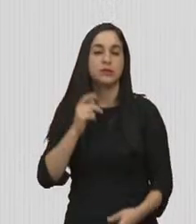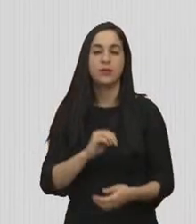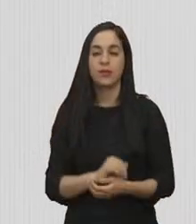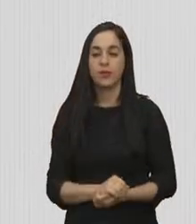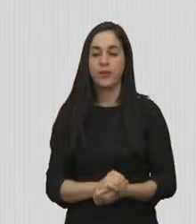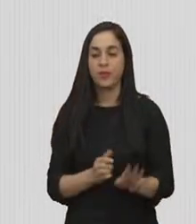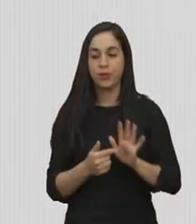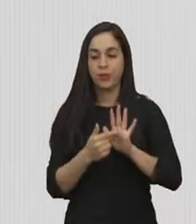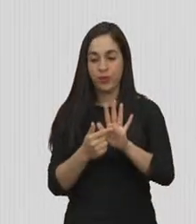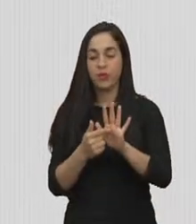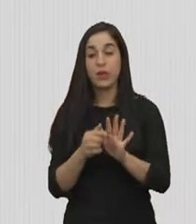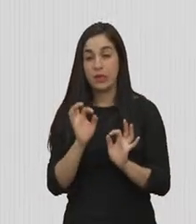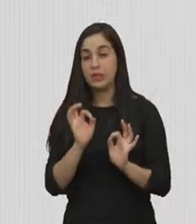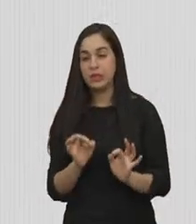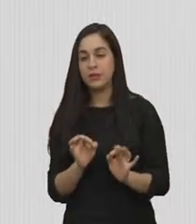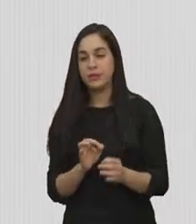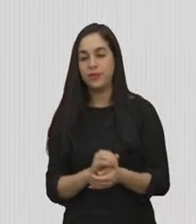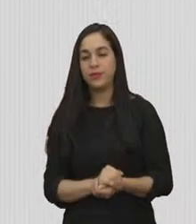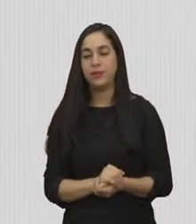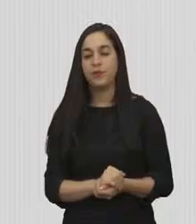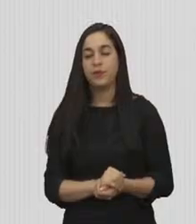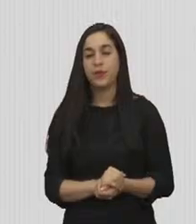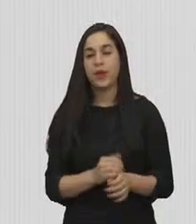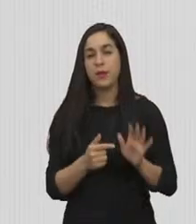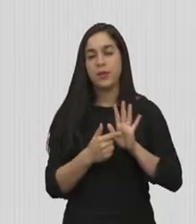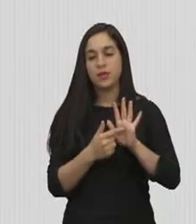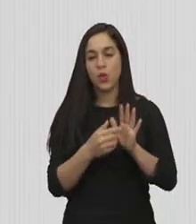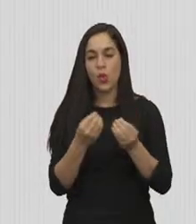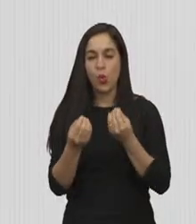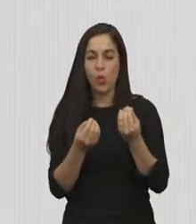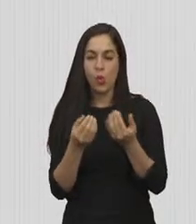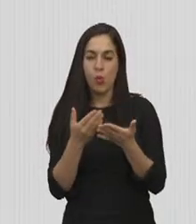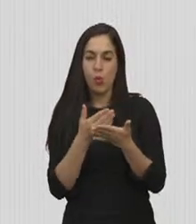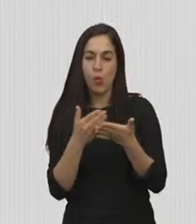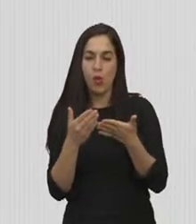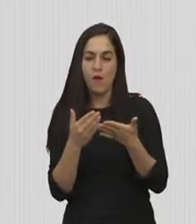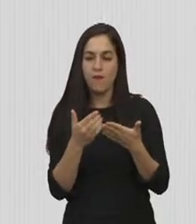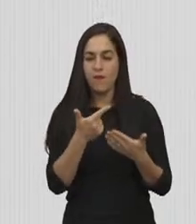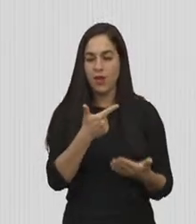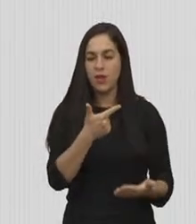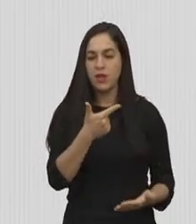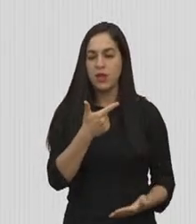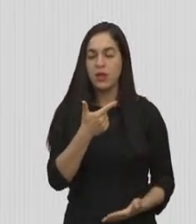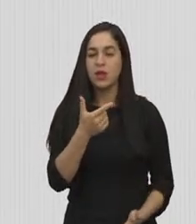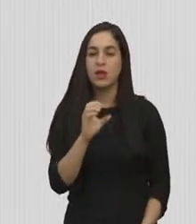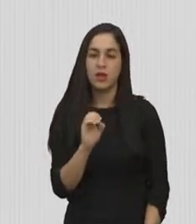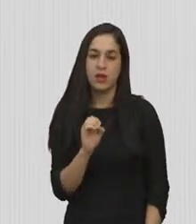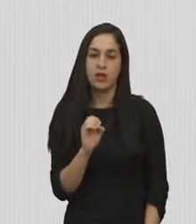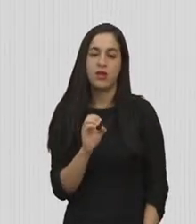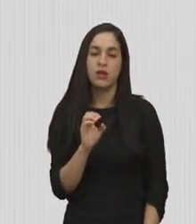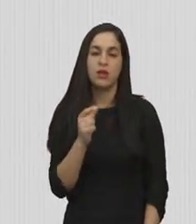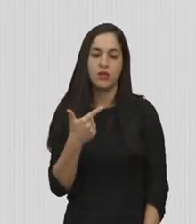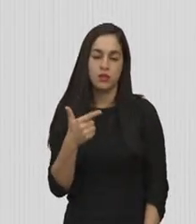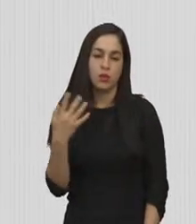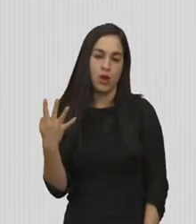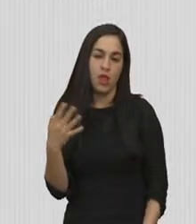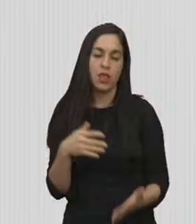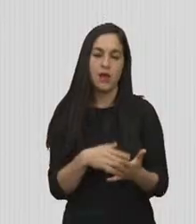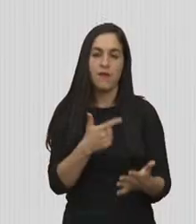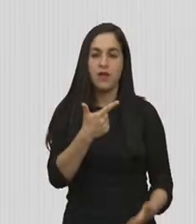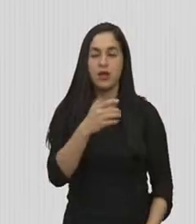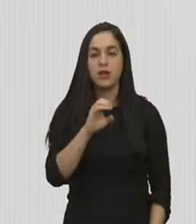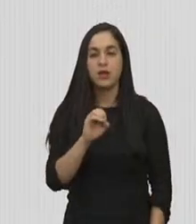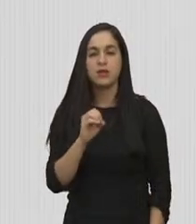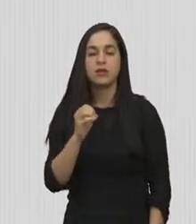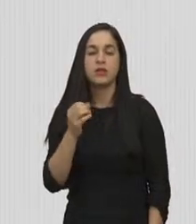que a apresentação, isso. A apresentação começa com um errinho ali, 24/29, né, o Plano de Desenvolvimento Institucional. A gente chama de